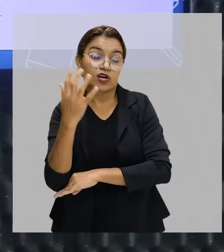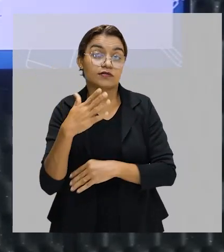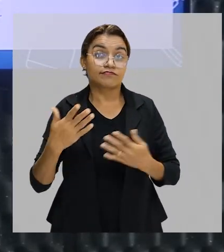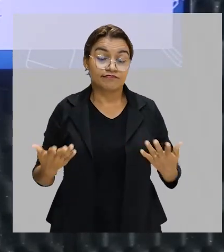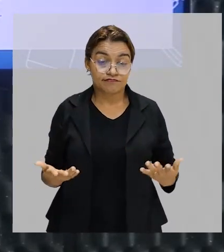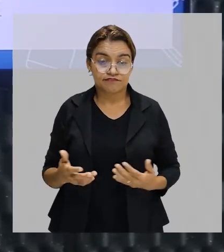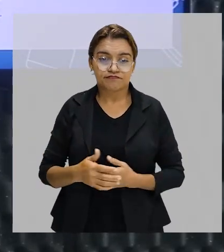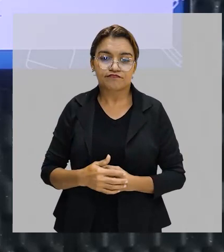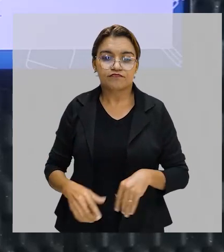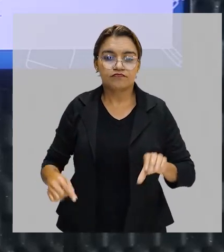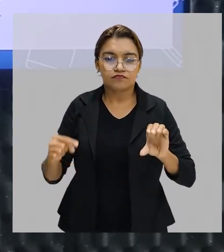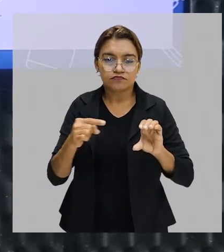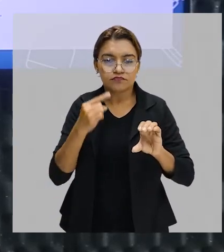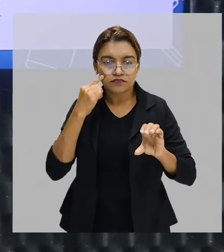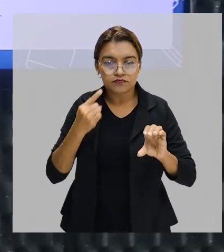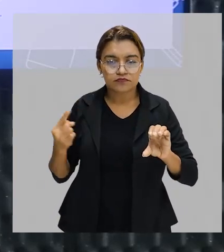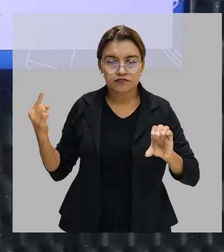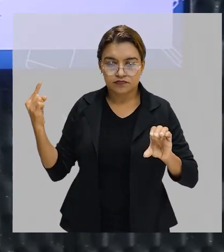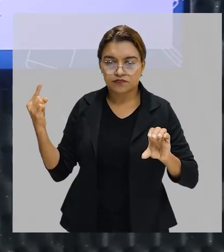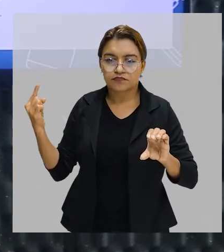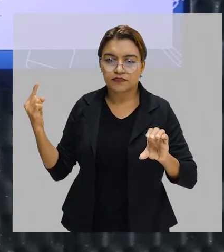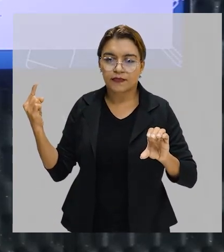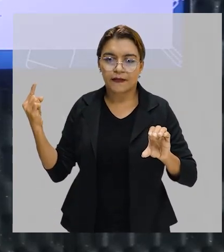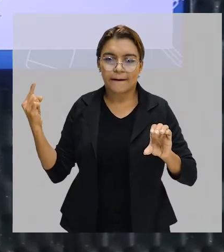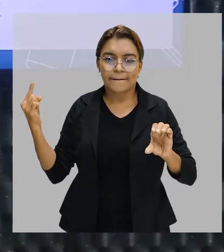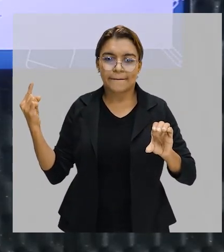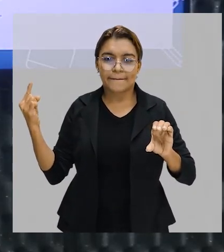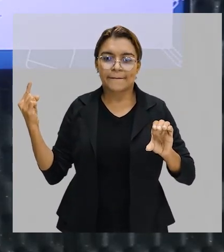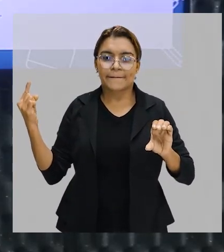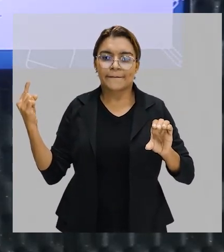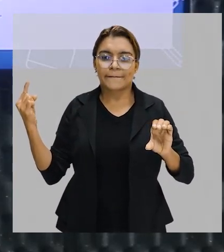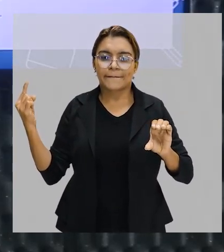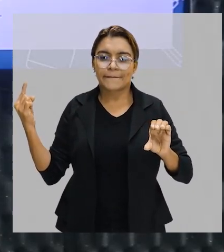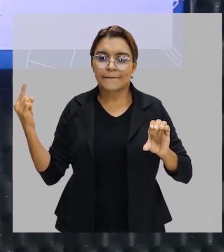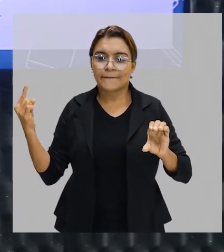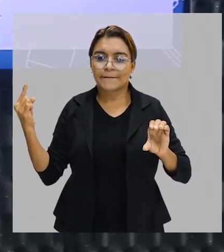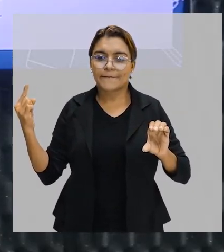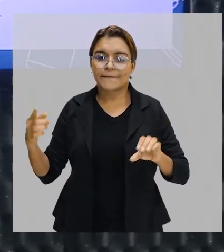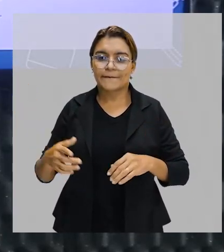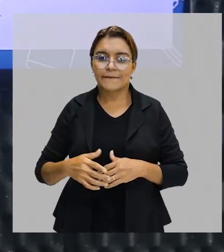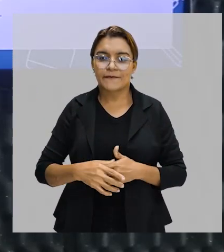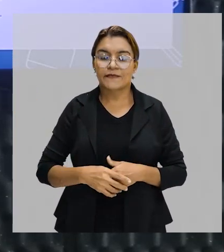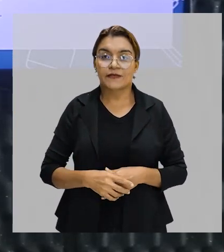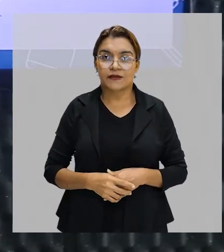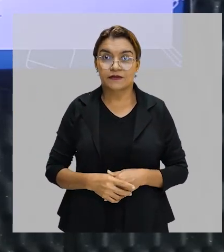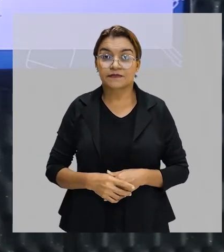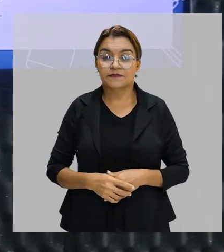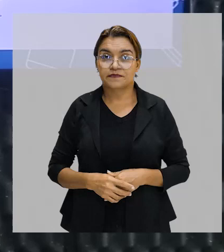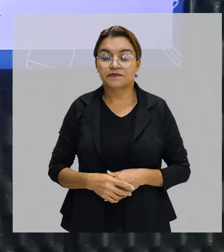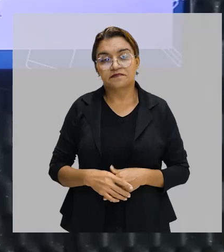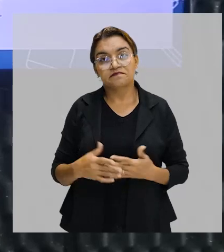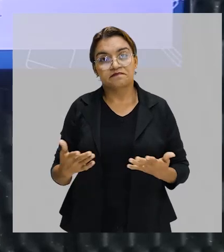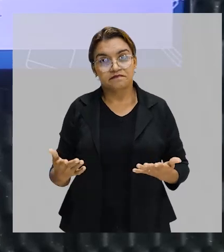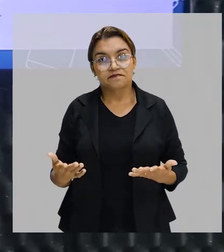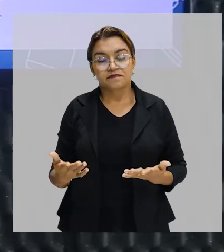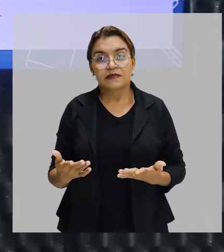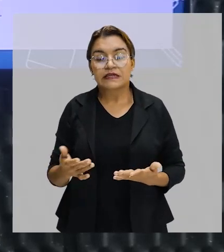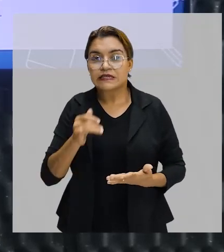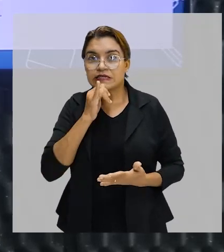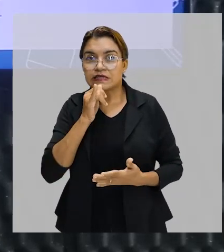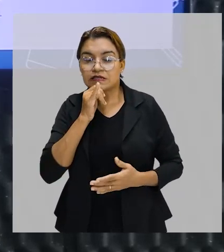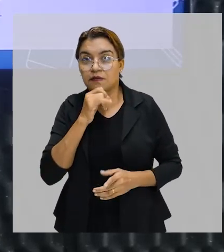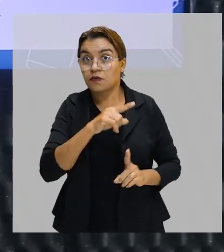dotados de gênio, isso é verdade, muito enriqueceram a nossa literatura regional de ficção. Claro, gente, o